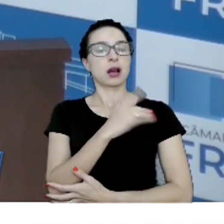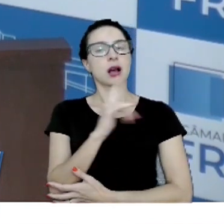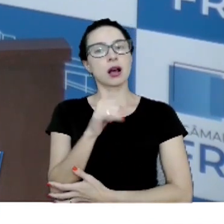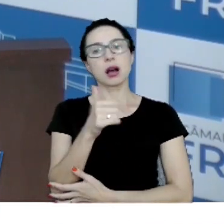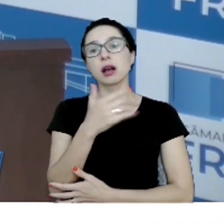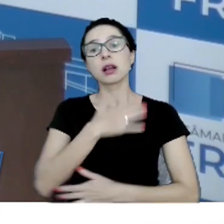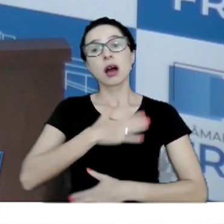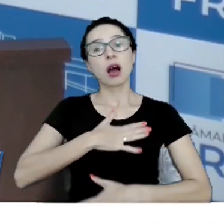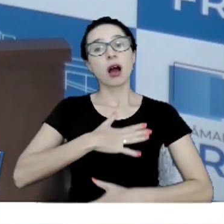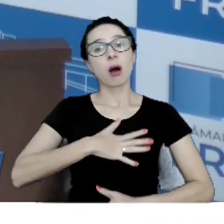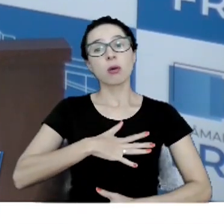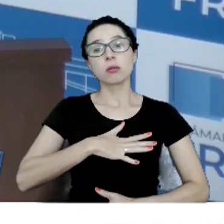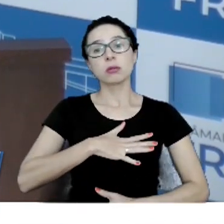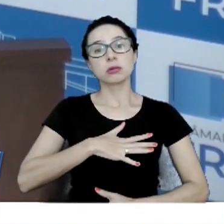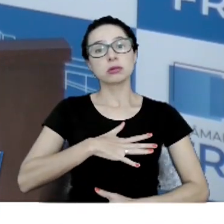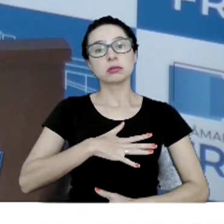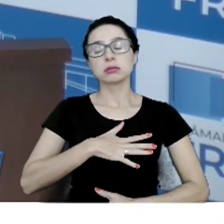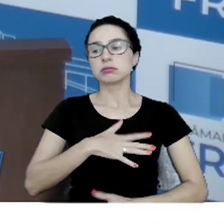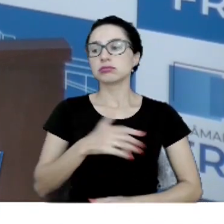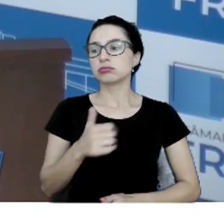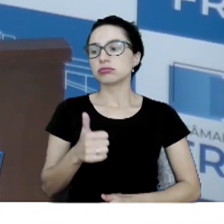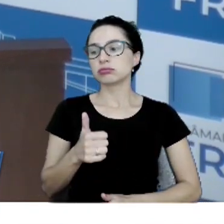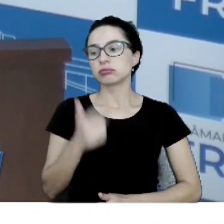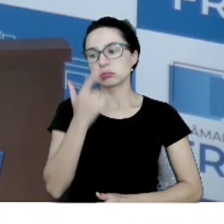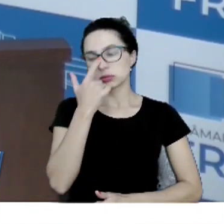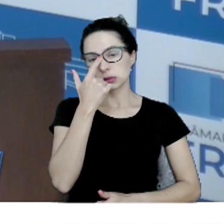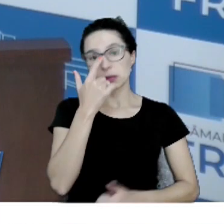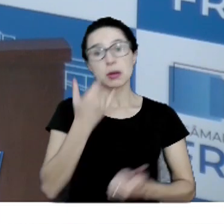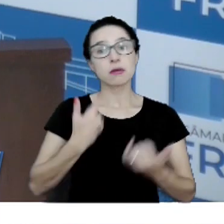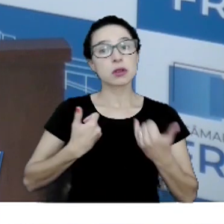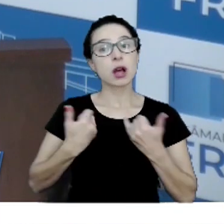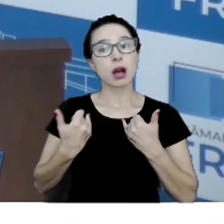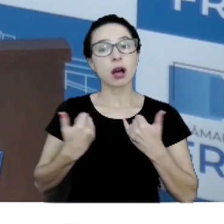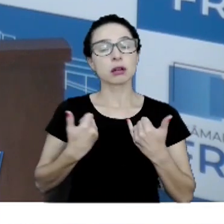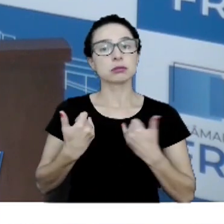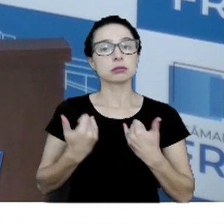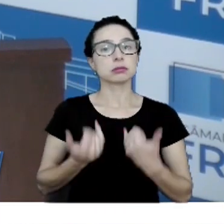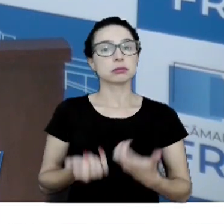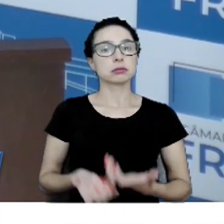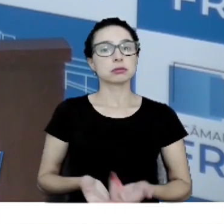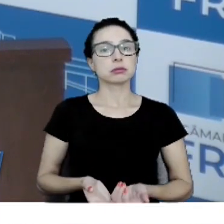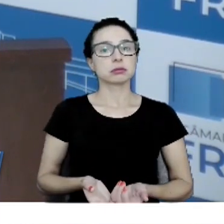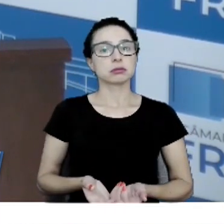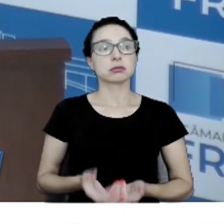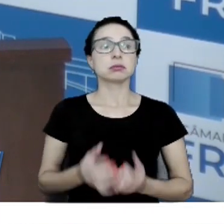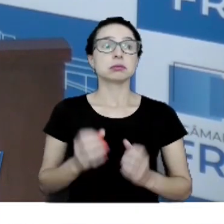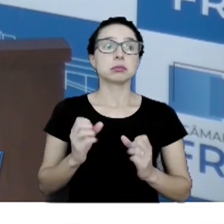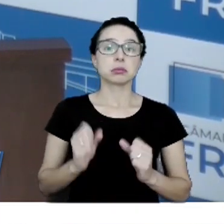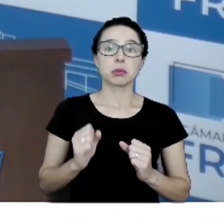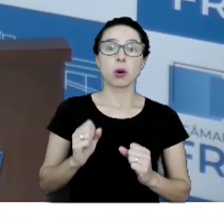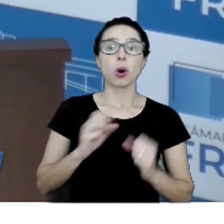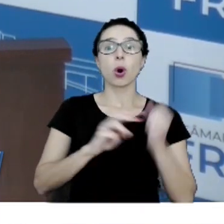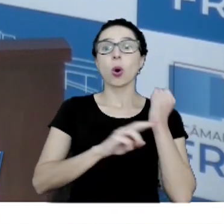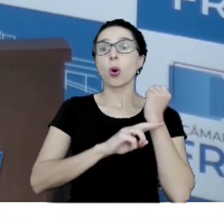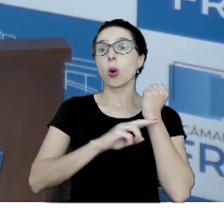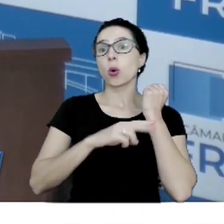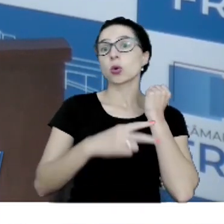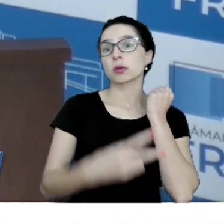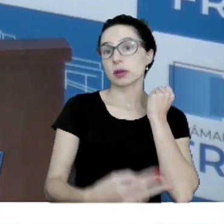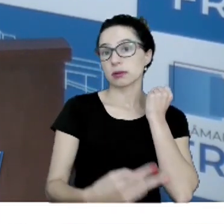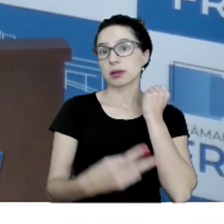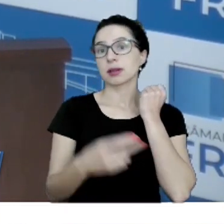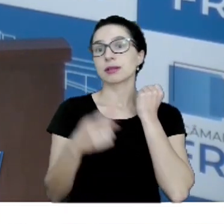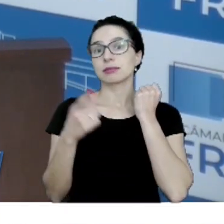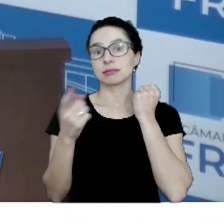calma, em regra. Eu tenho ouvido isso. Então pode ser consequência dessa ação